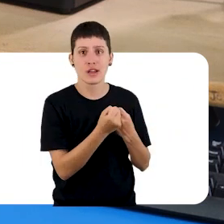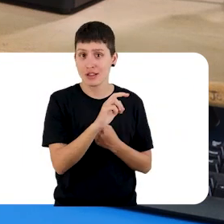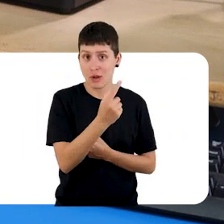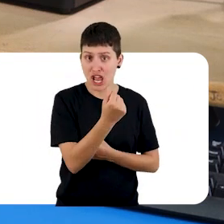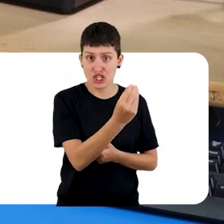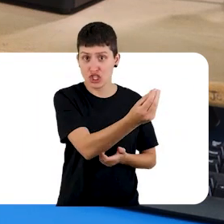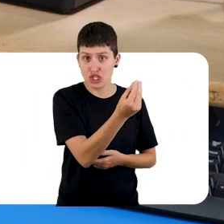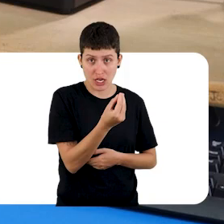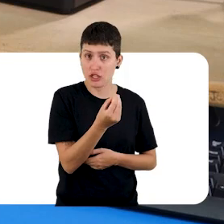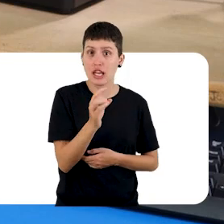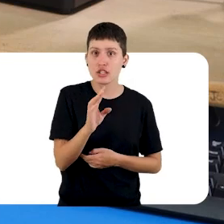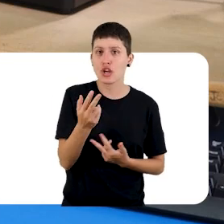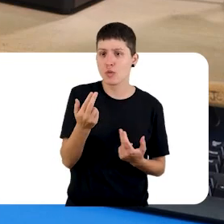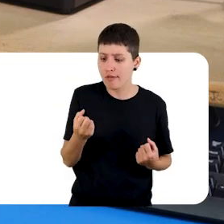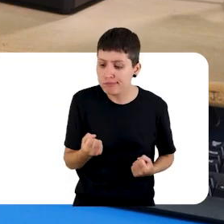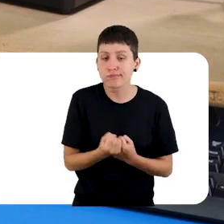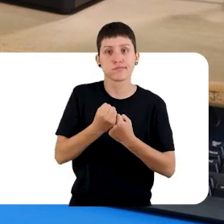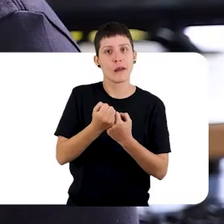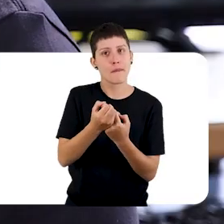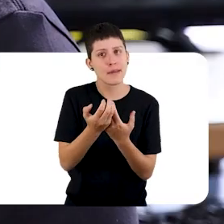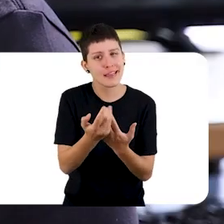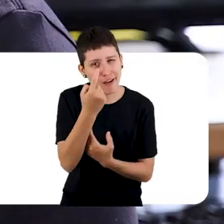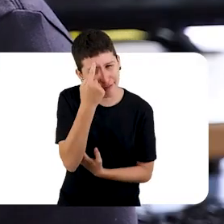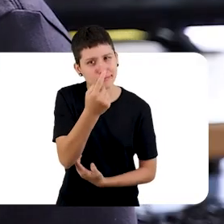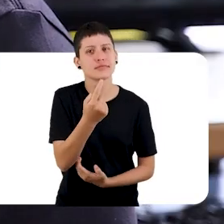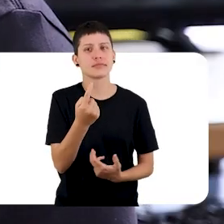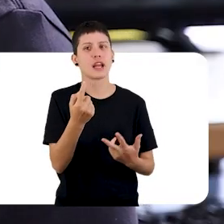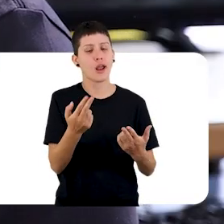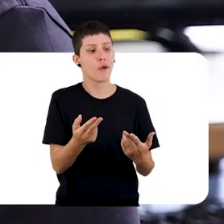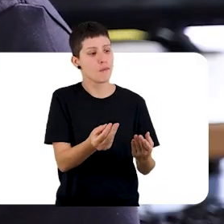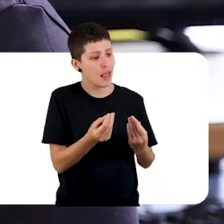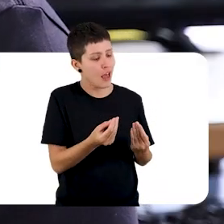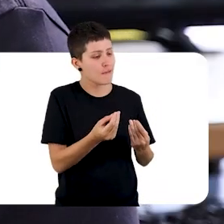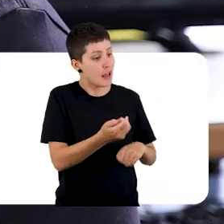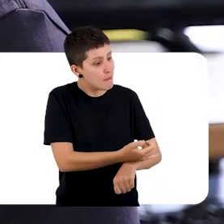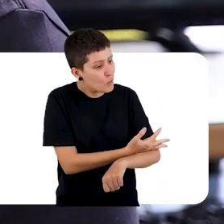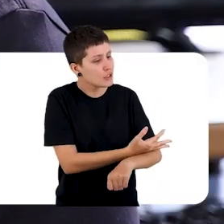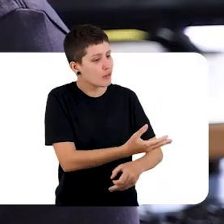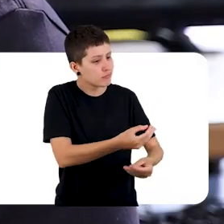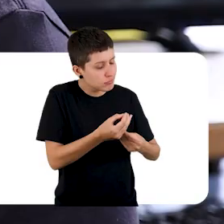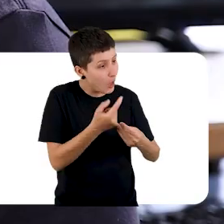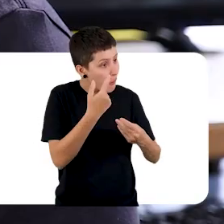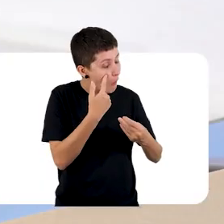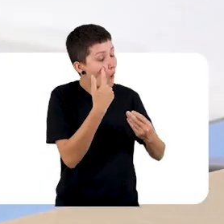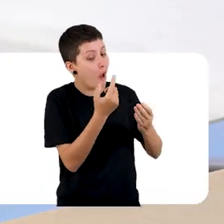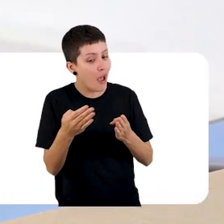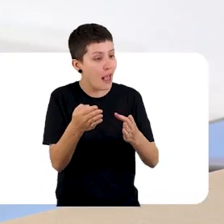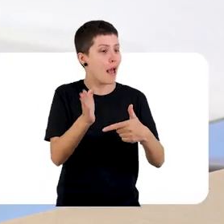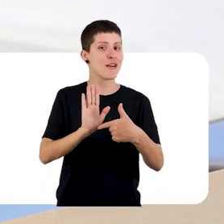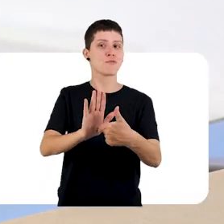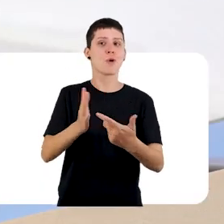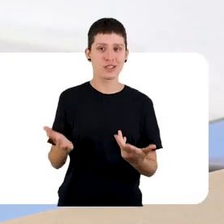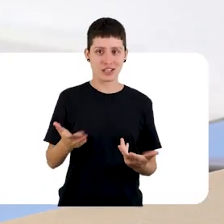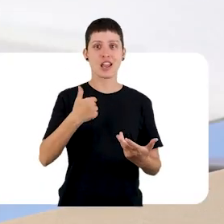com dinheiro muitas vezes, era só com apoio moral, apoio moral com, emocional, né, de direcionamento.